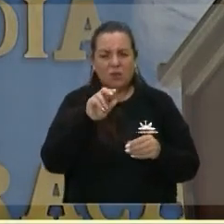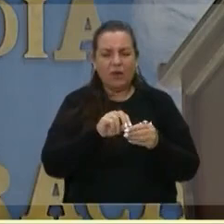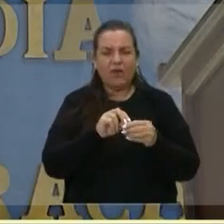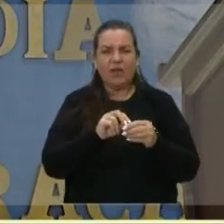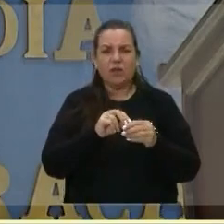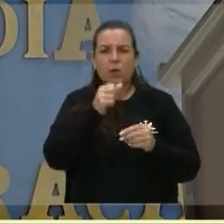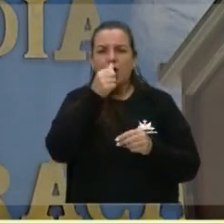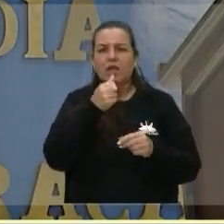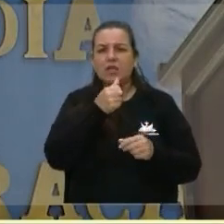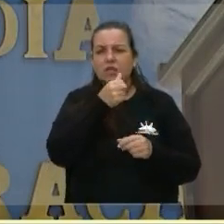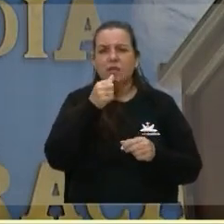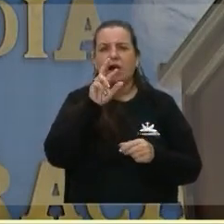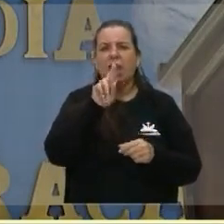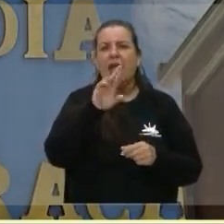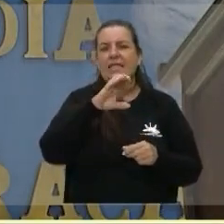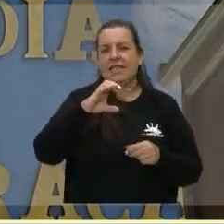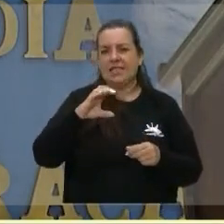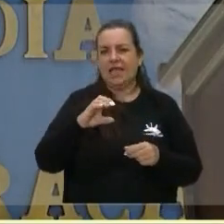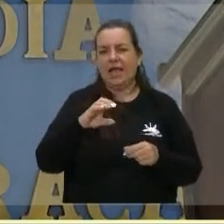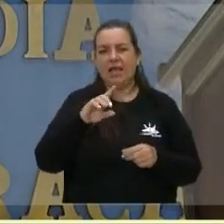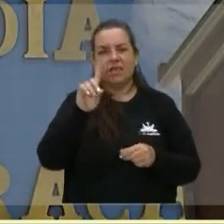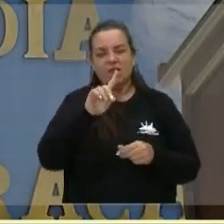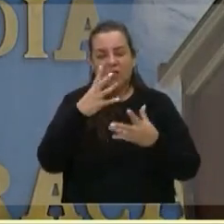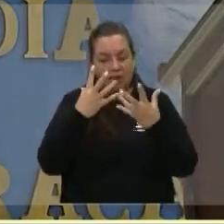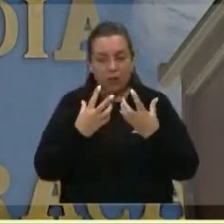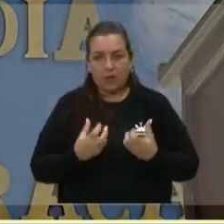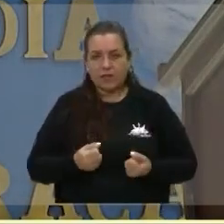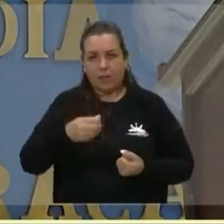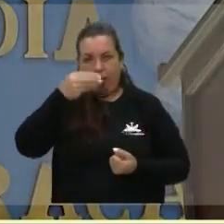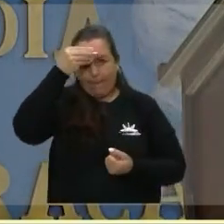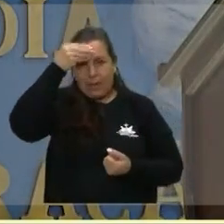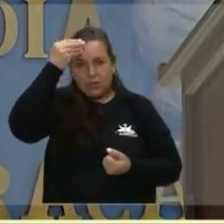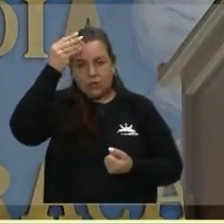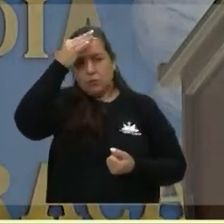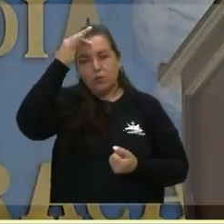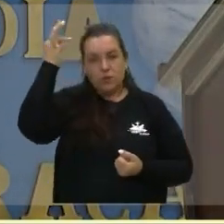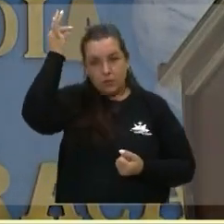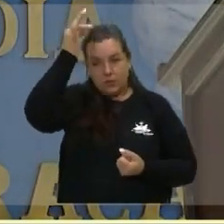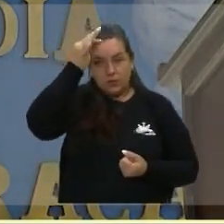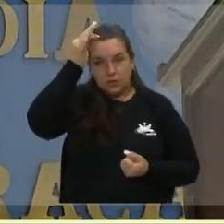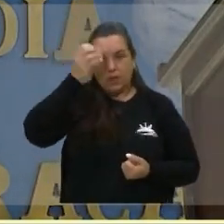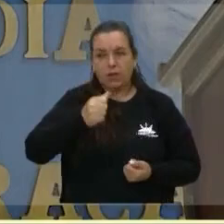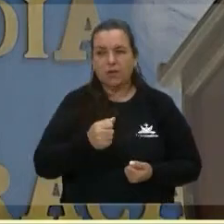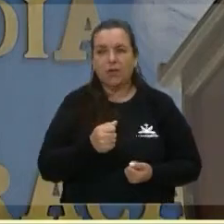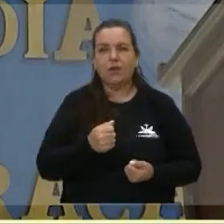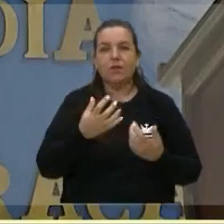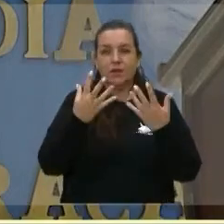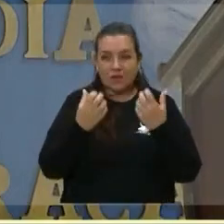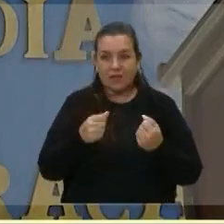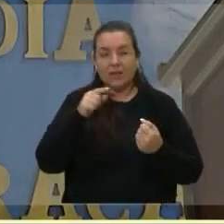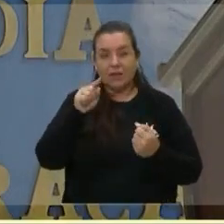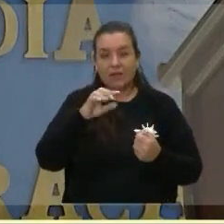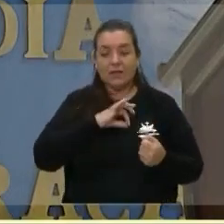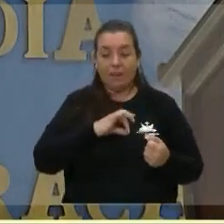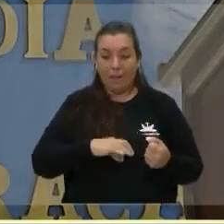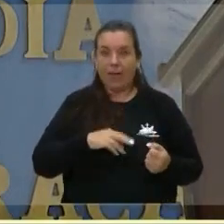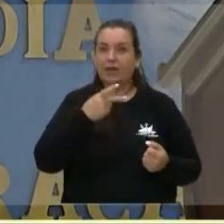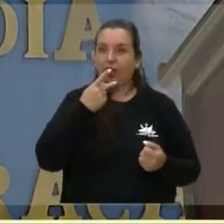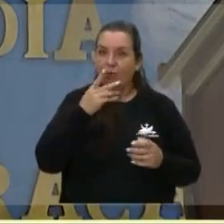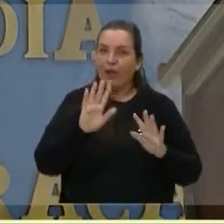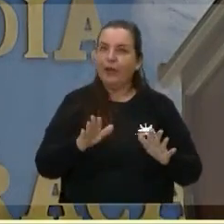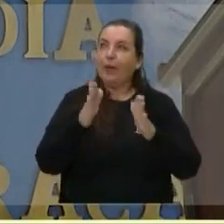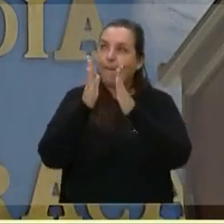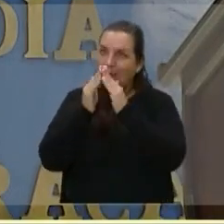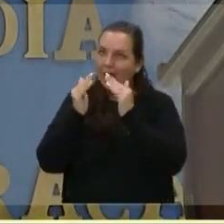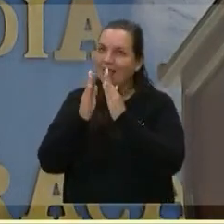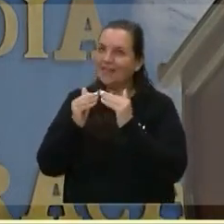da renovação carismática, se você não recebeu o batismo no Espírito Santo, escute o que esse padre está dizendo,